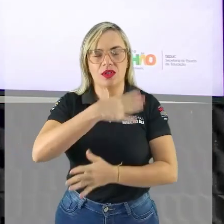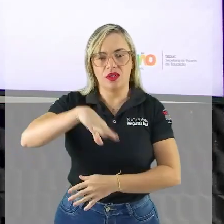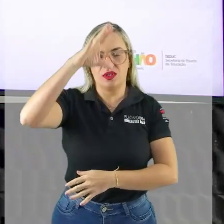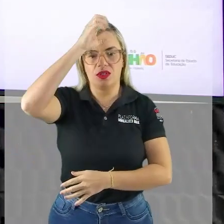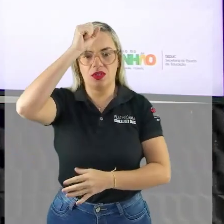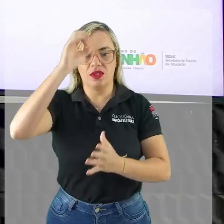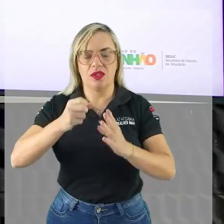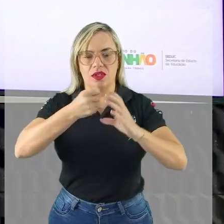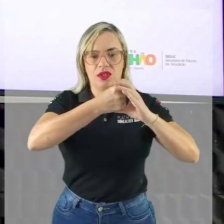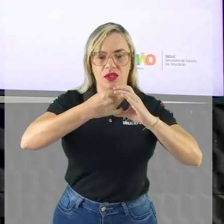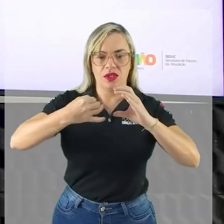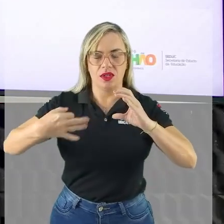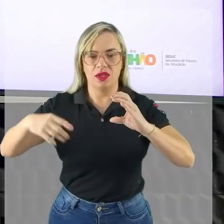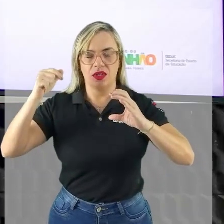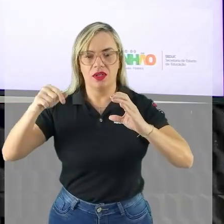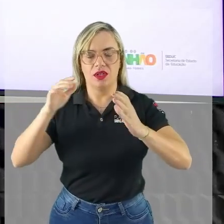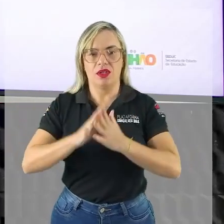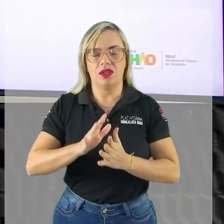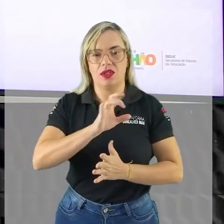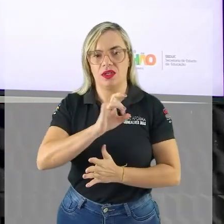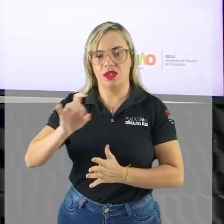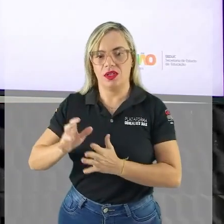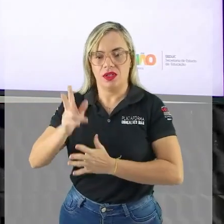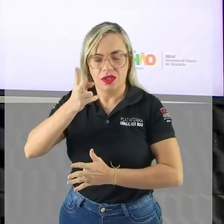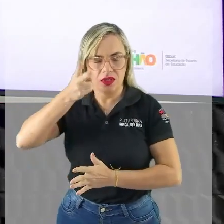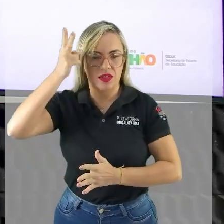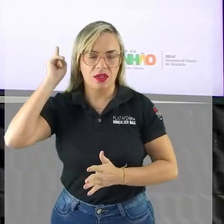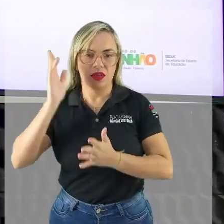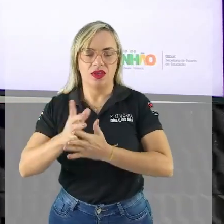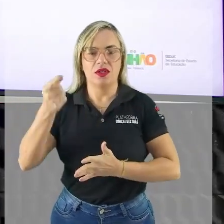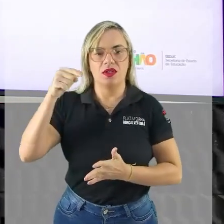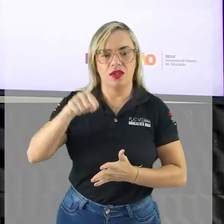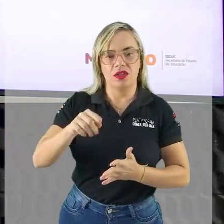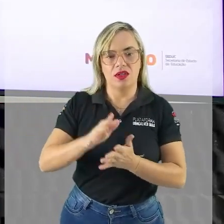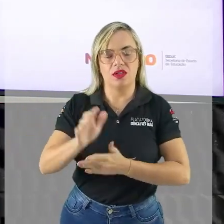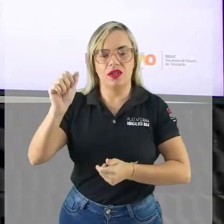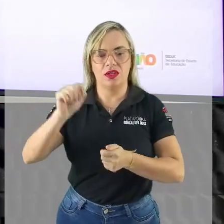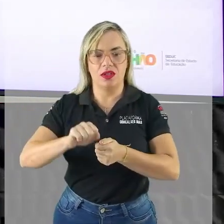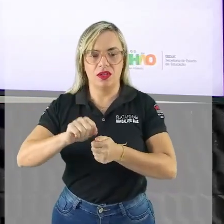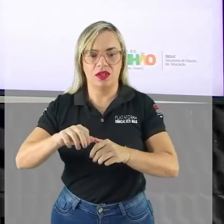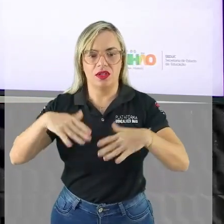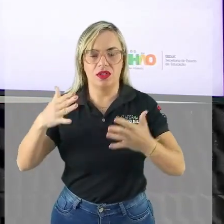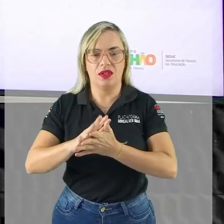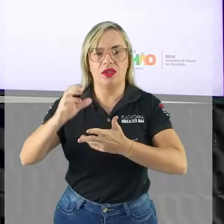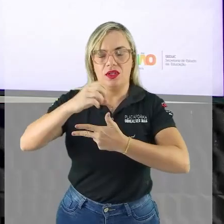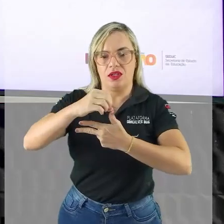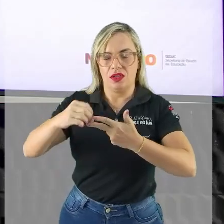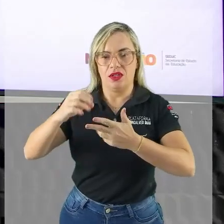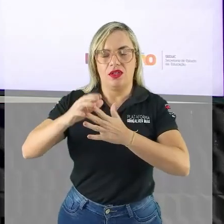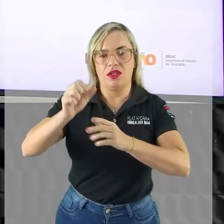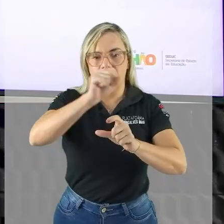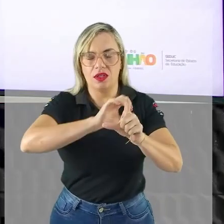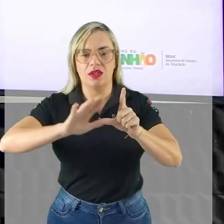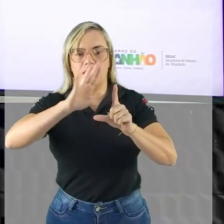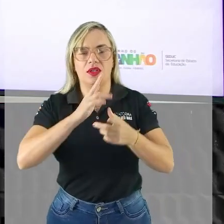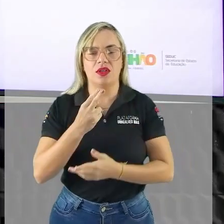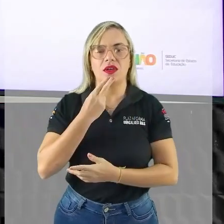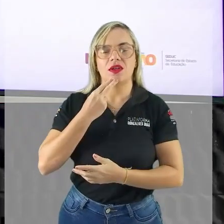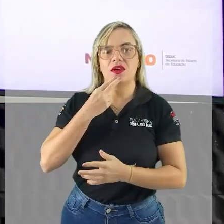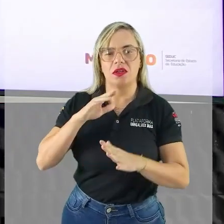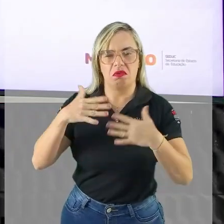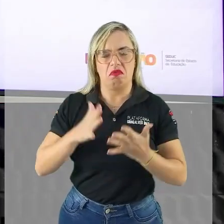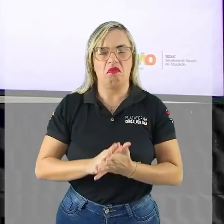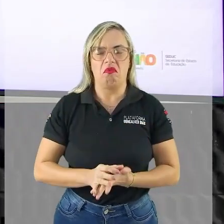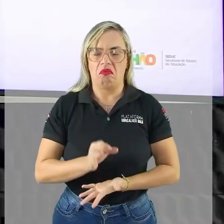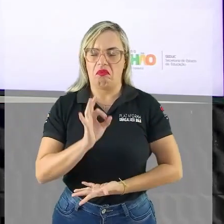acordo com as características de cada vestibular. Então, você que vai fazer Enem, com certeza, aqui na plataforma Gonçalves Dias ficará muito